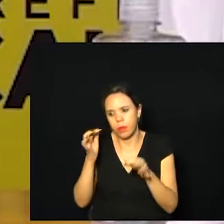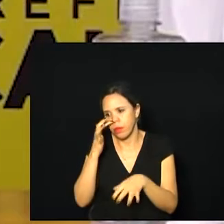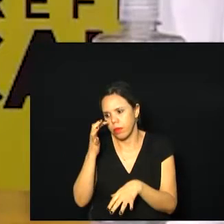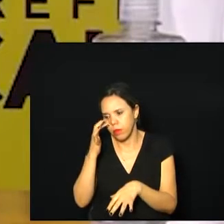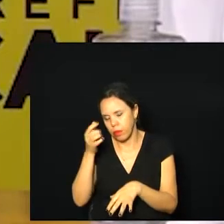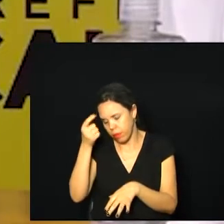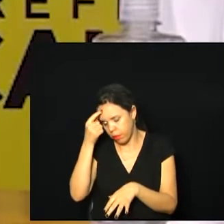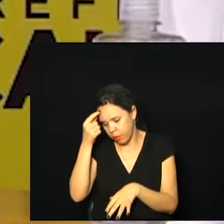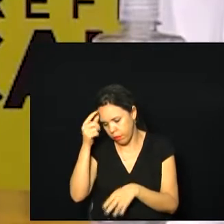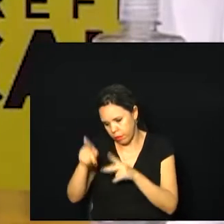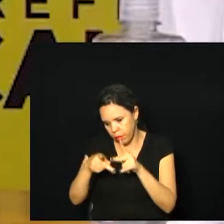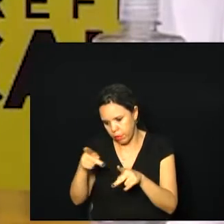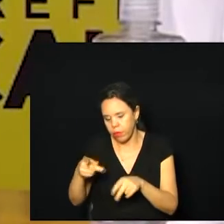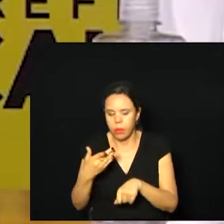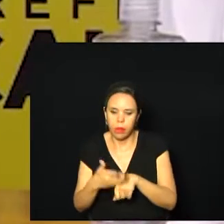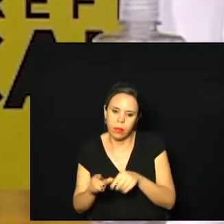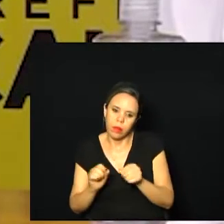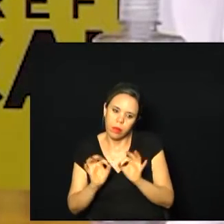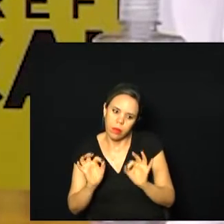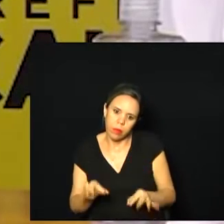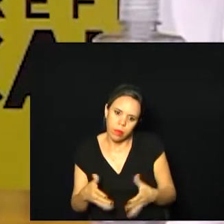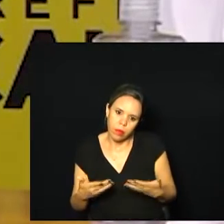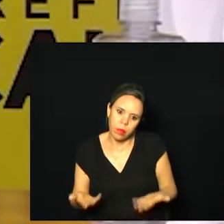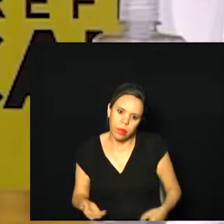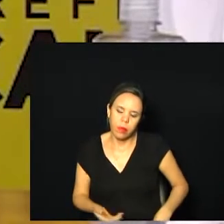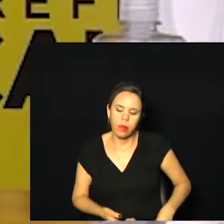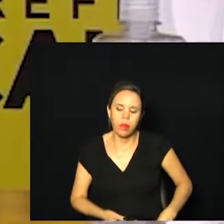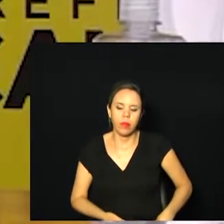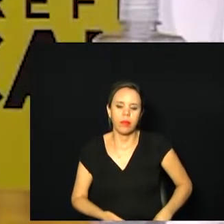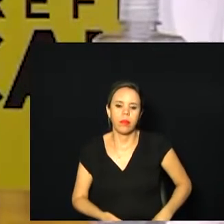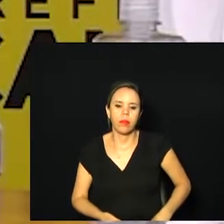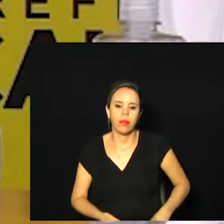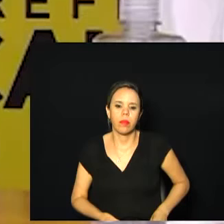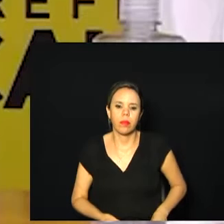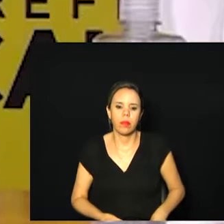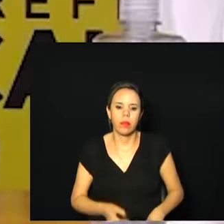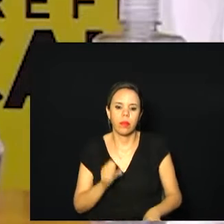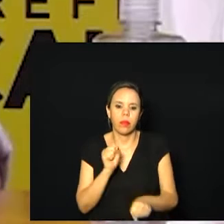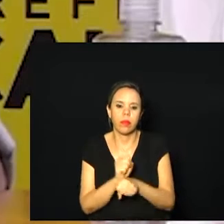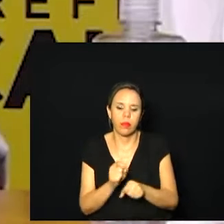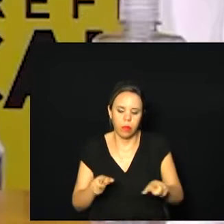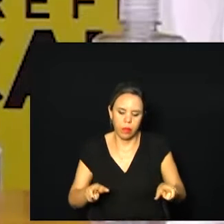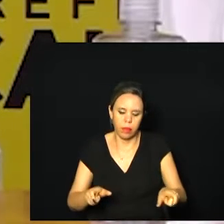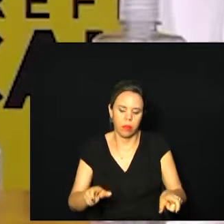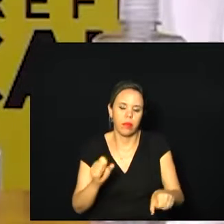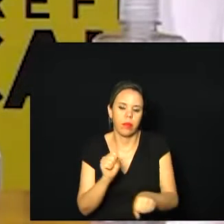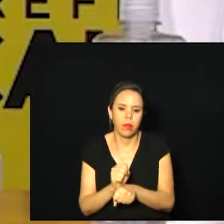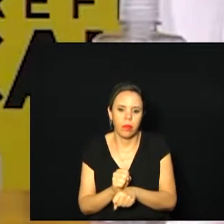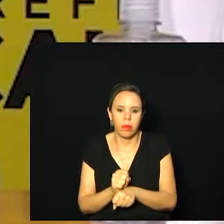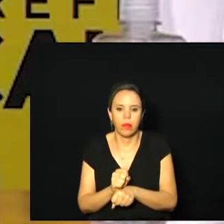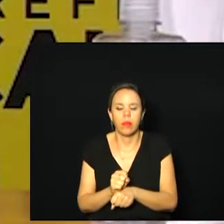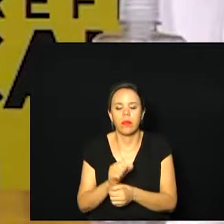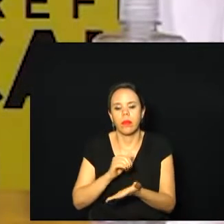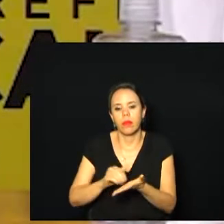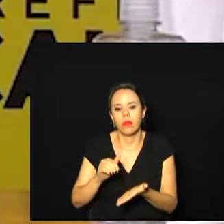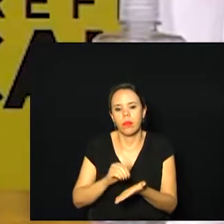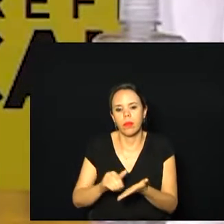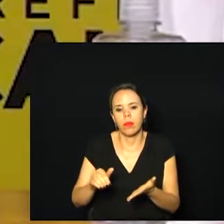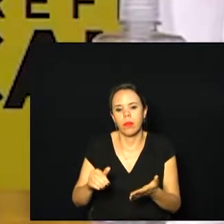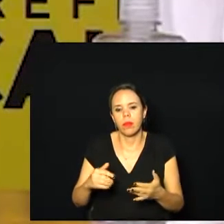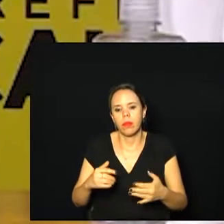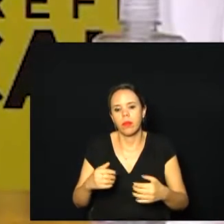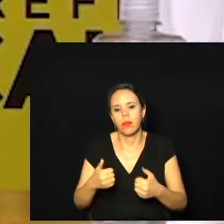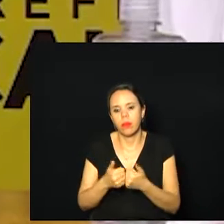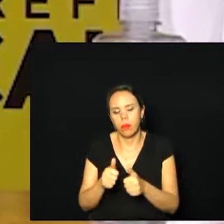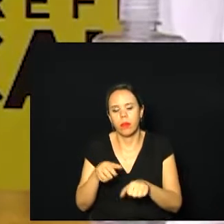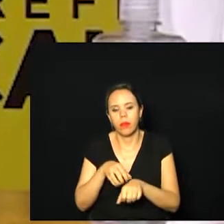de conscientizar a pessoa na prática. A questão da faixa de espera, o secretário Vinícius Riveretti colocou muito bem. Em